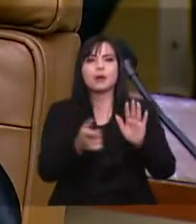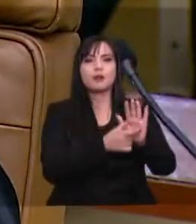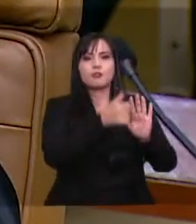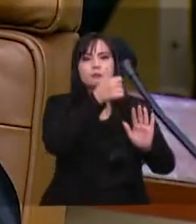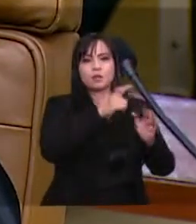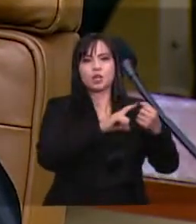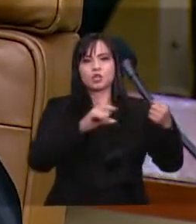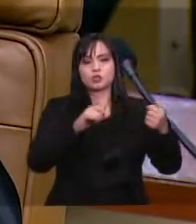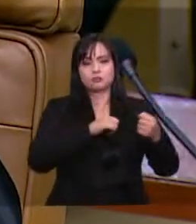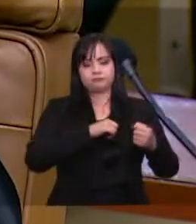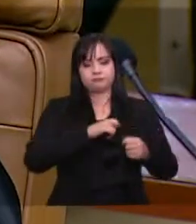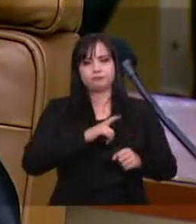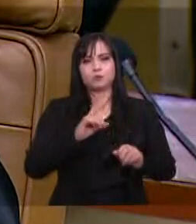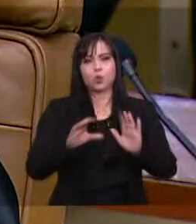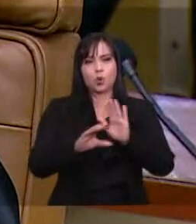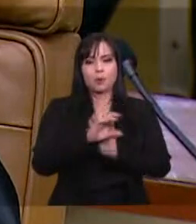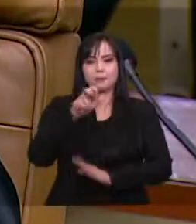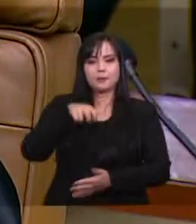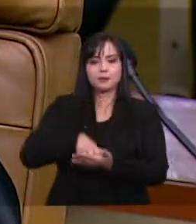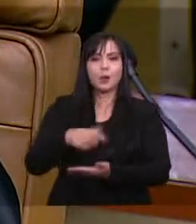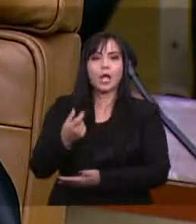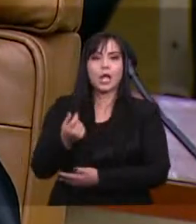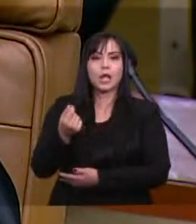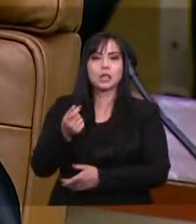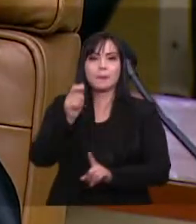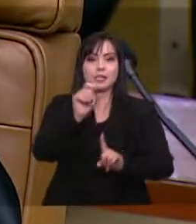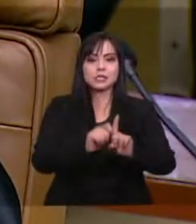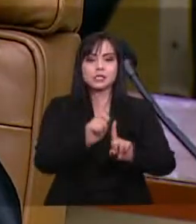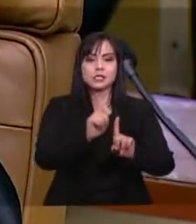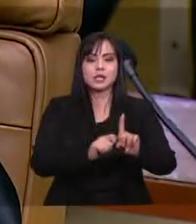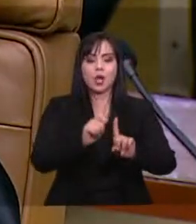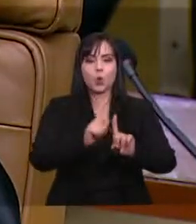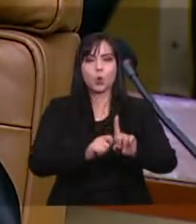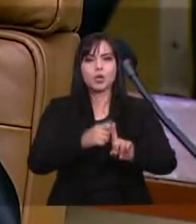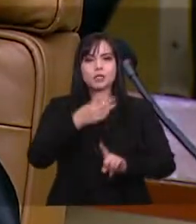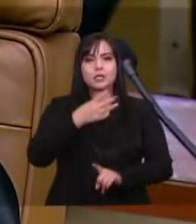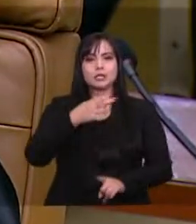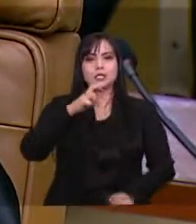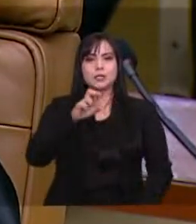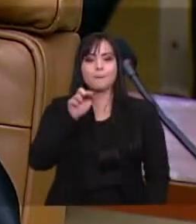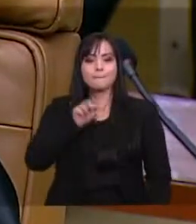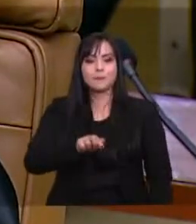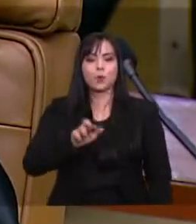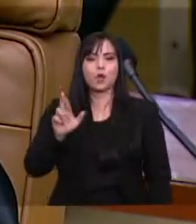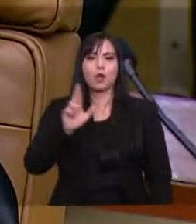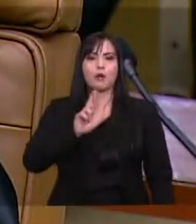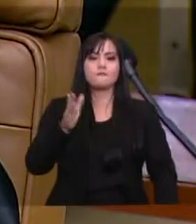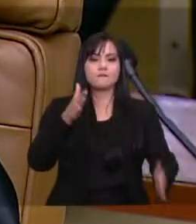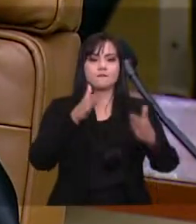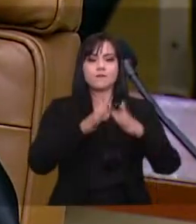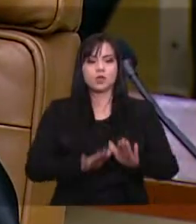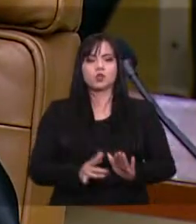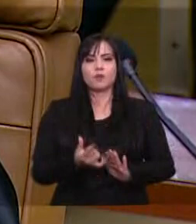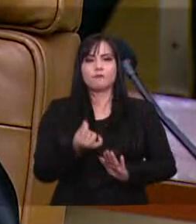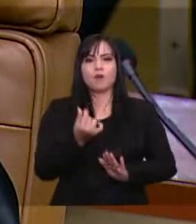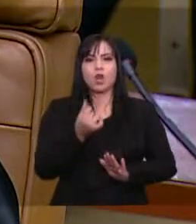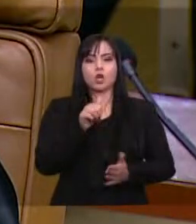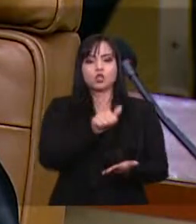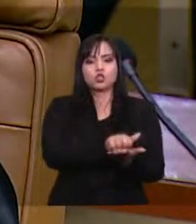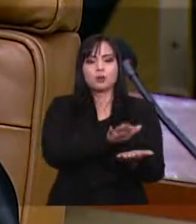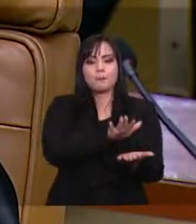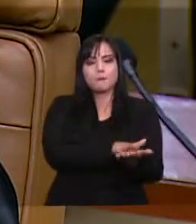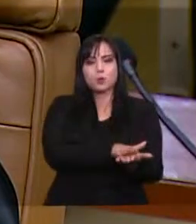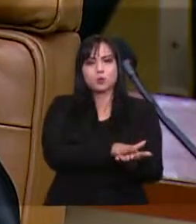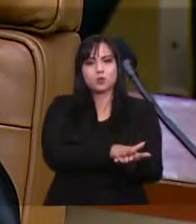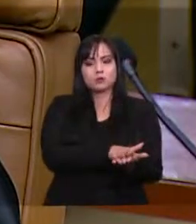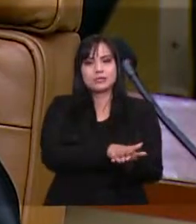Artigo 49 Código Penal ao ferir renda mensal de 35 mil reais fixo o valor de a